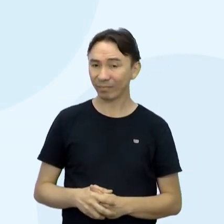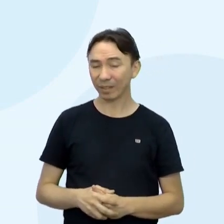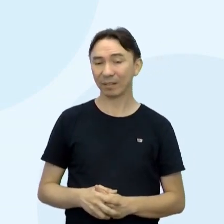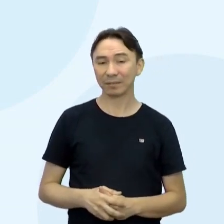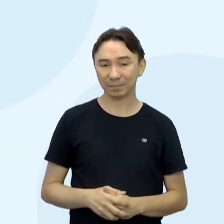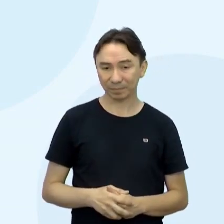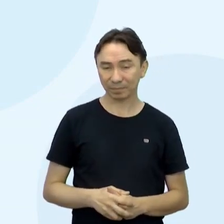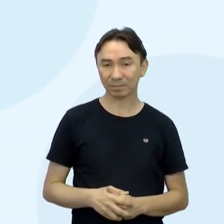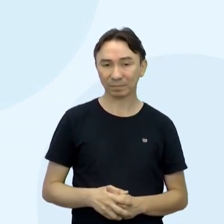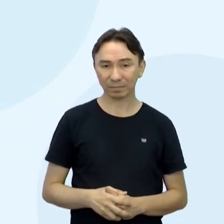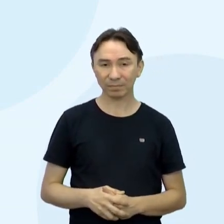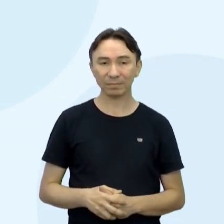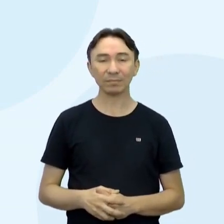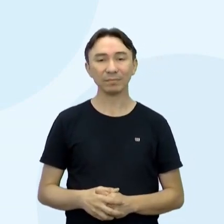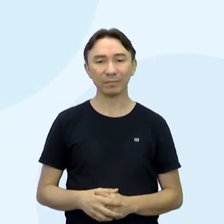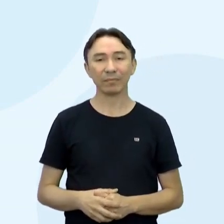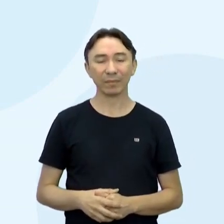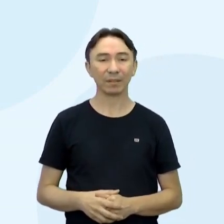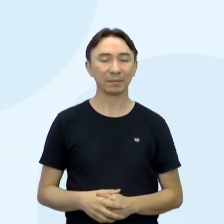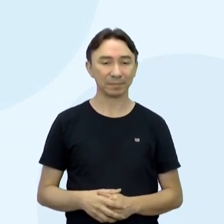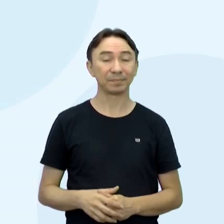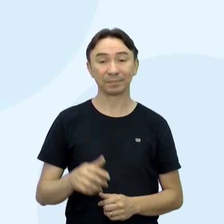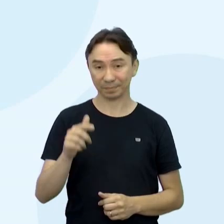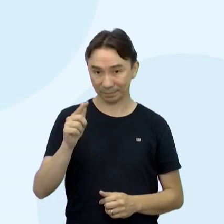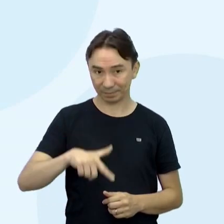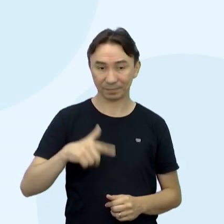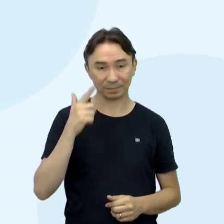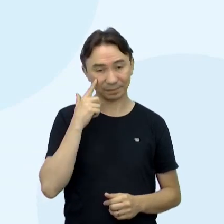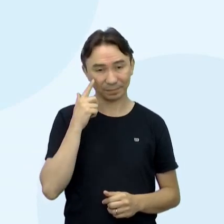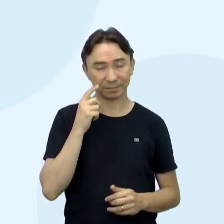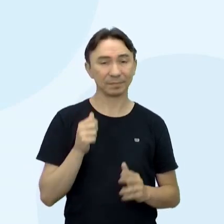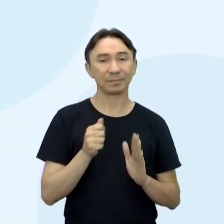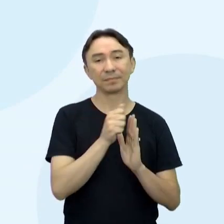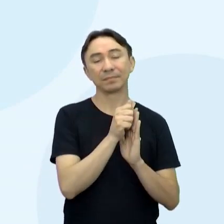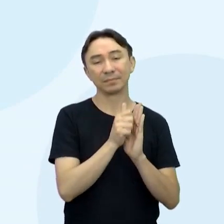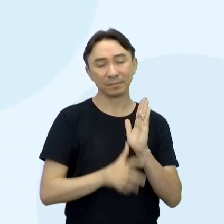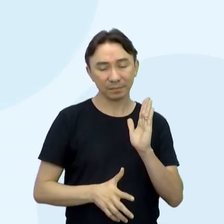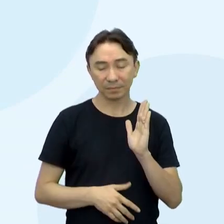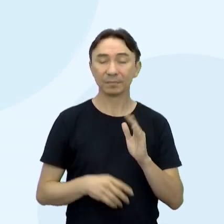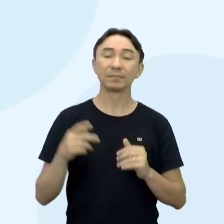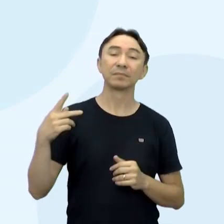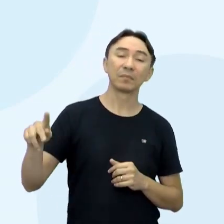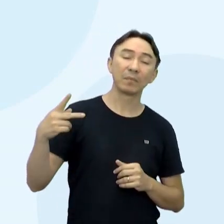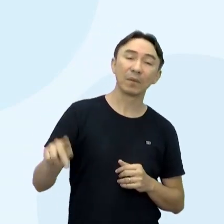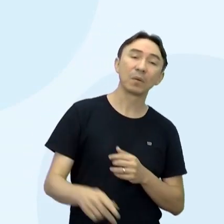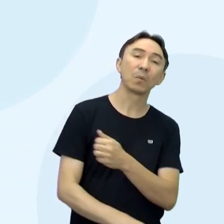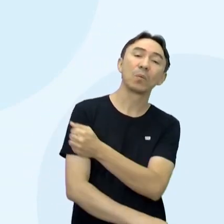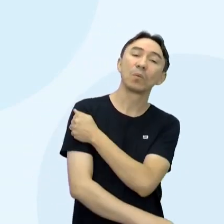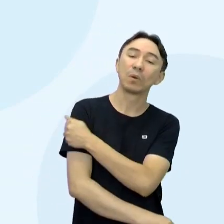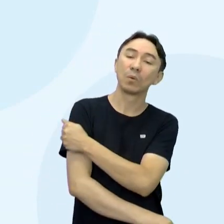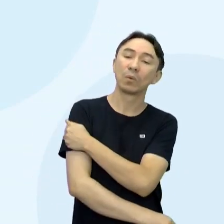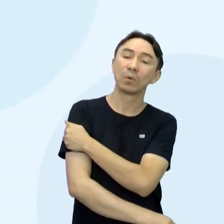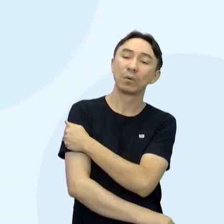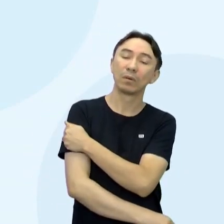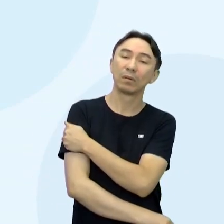para encerrar as atividades, né, os alunos podem